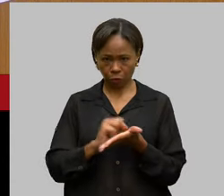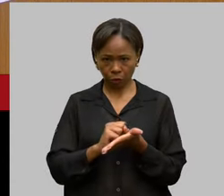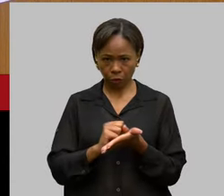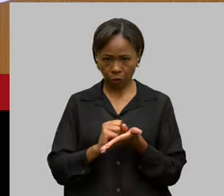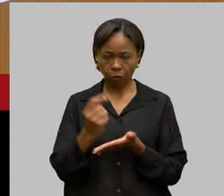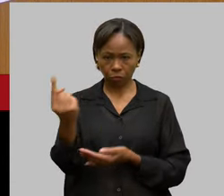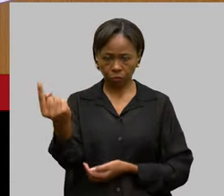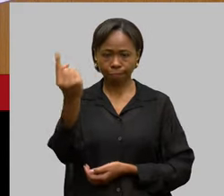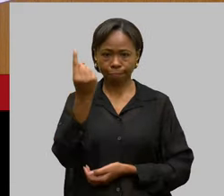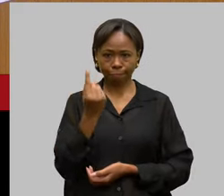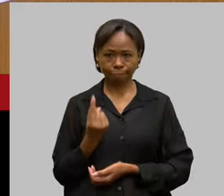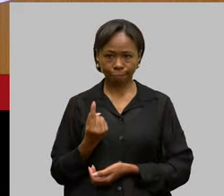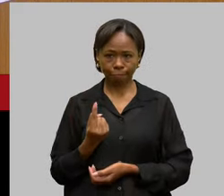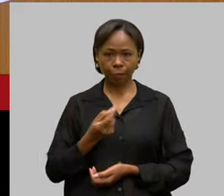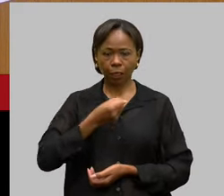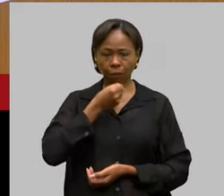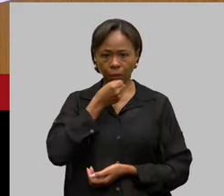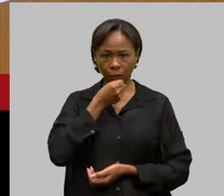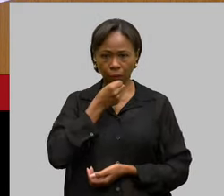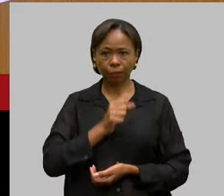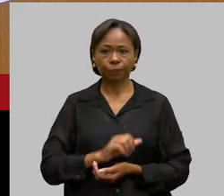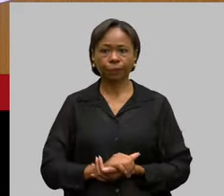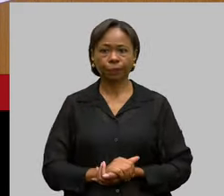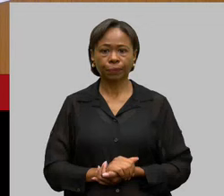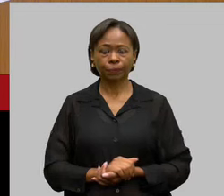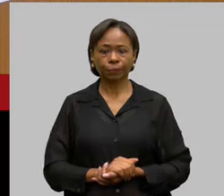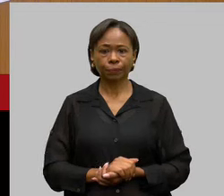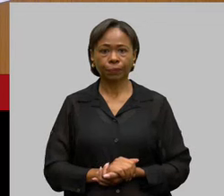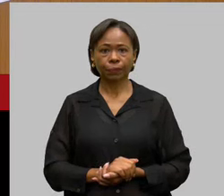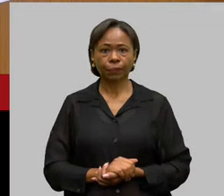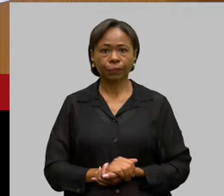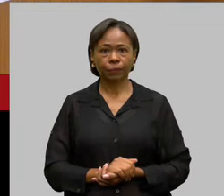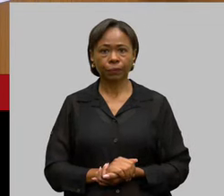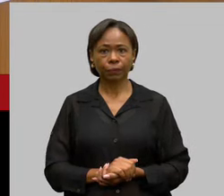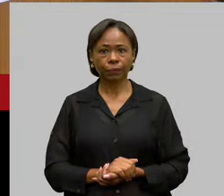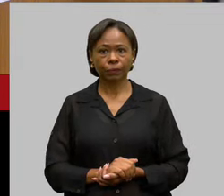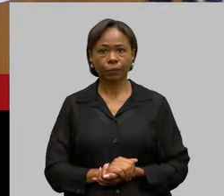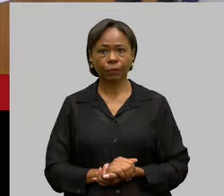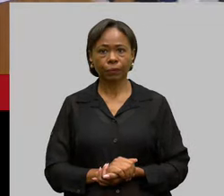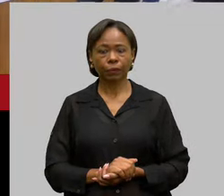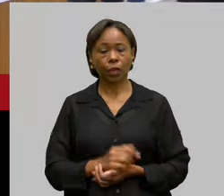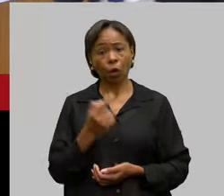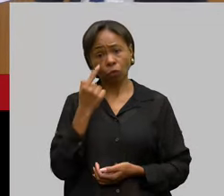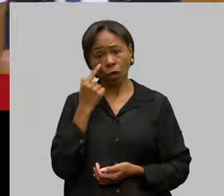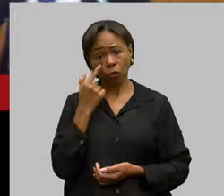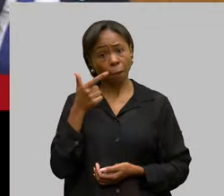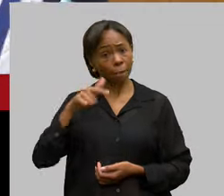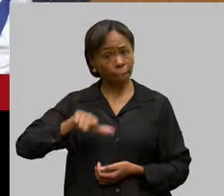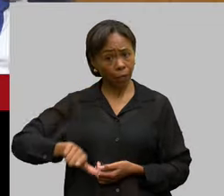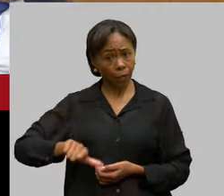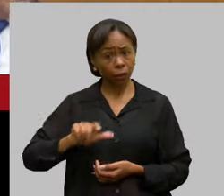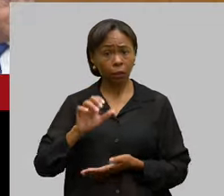ao microfone e ver se tem mais inscrições